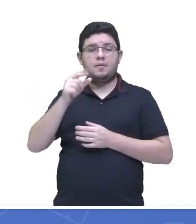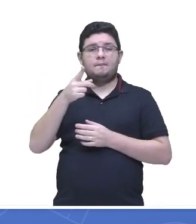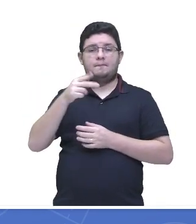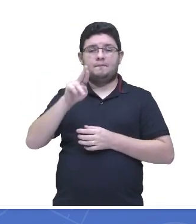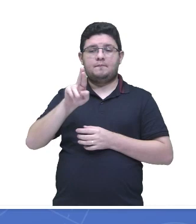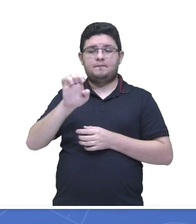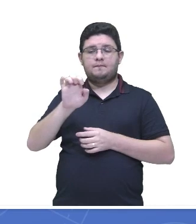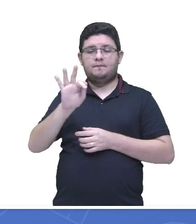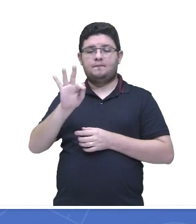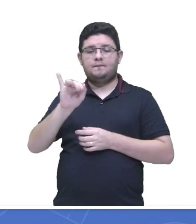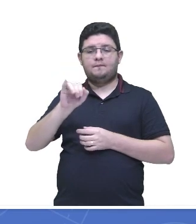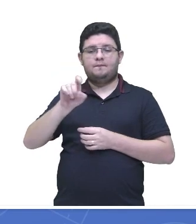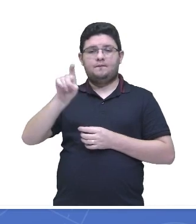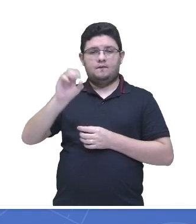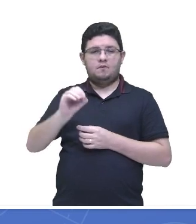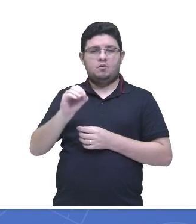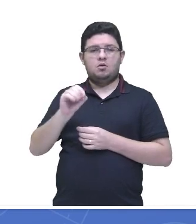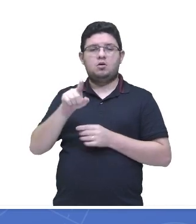vão,